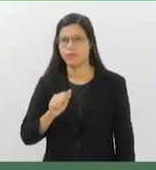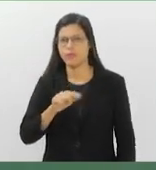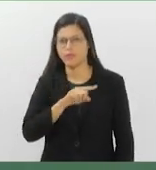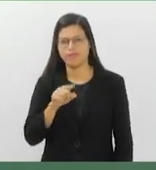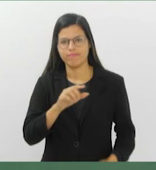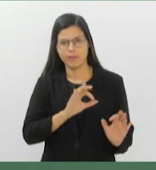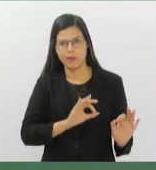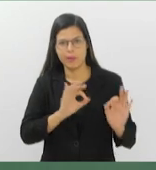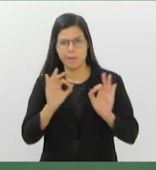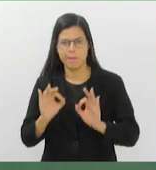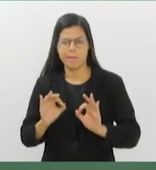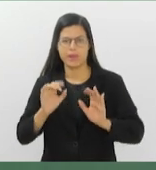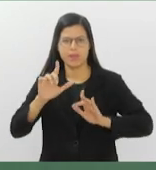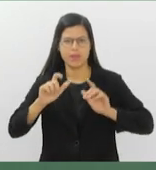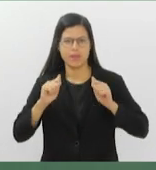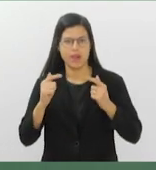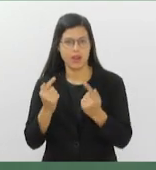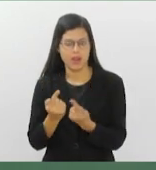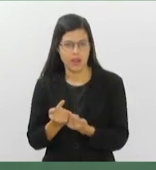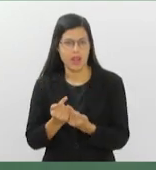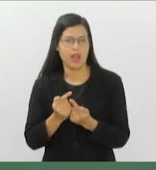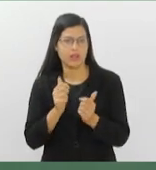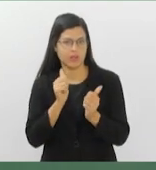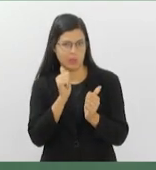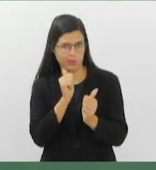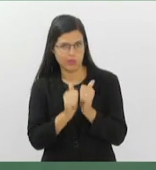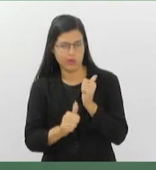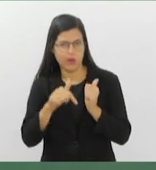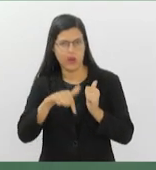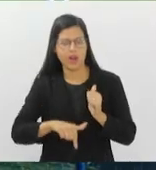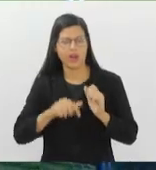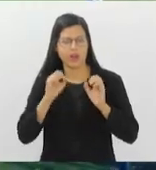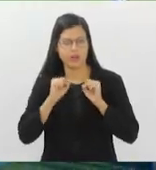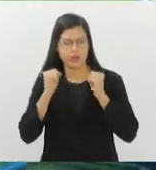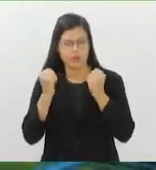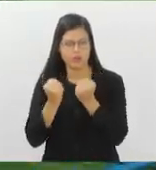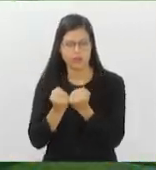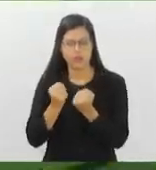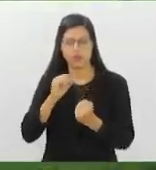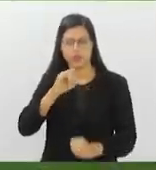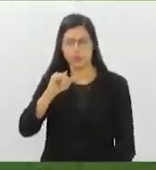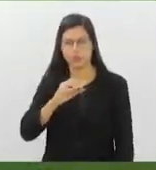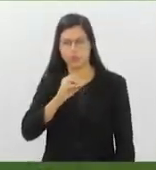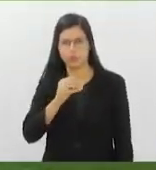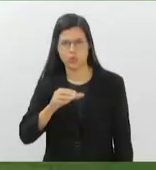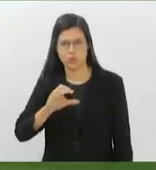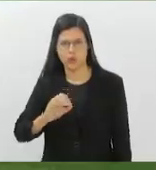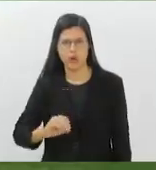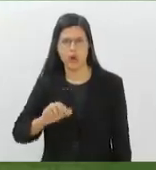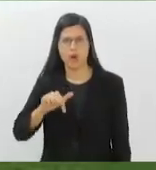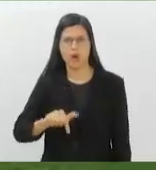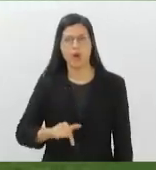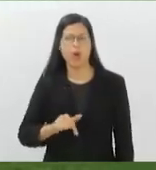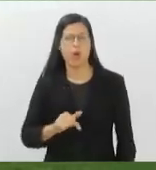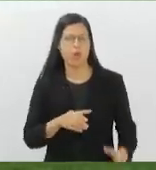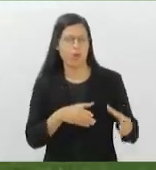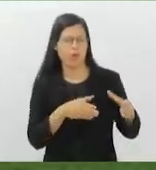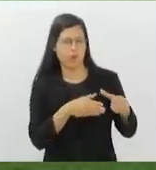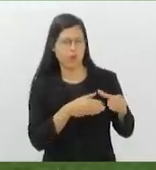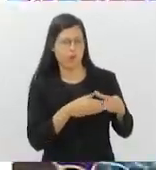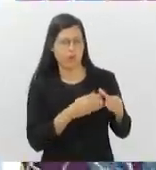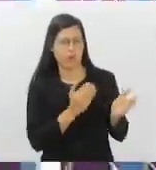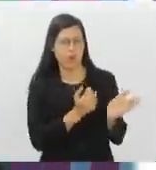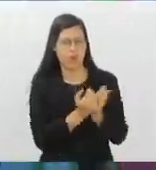um jogo bastante disputado aqui no Estádio Municipal João Saldanha. A equipe da casa começou na frente, com o atacante